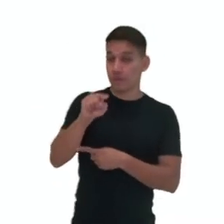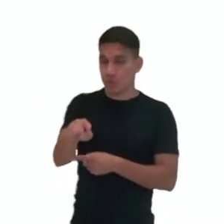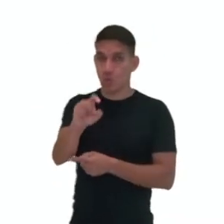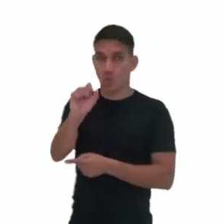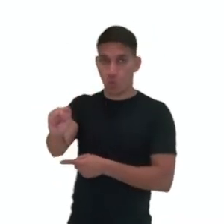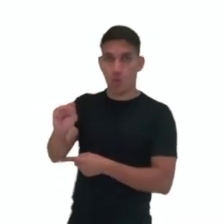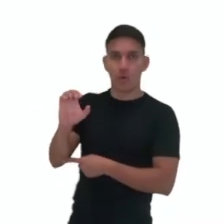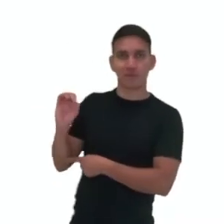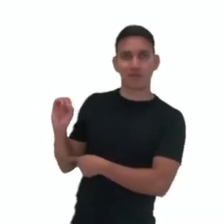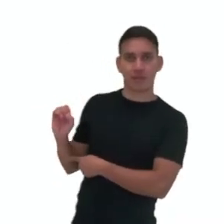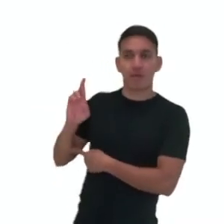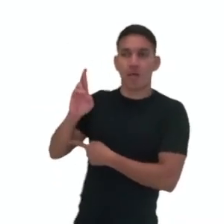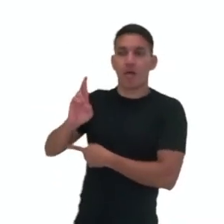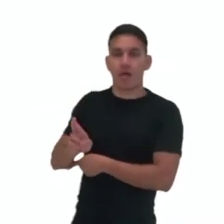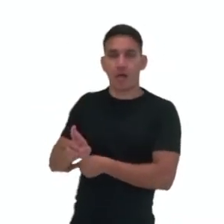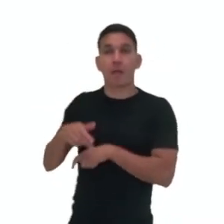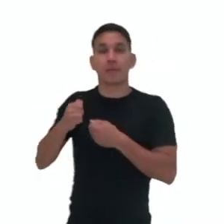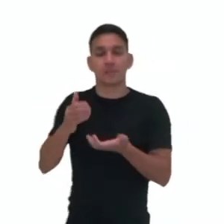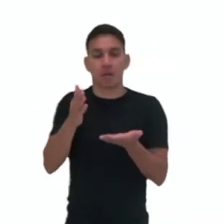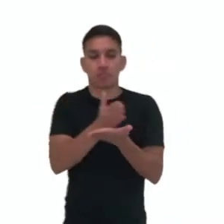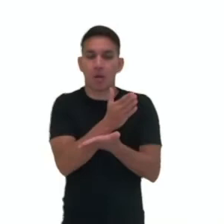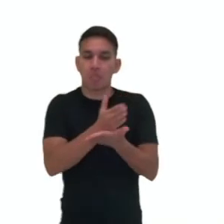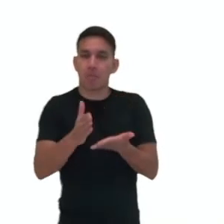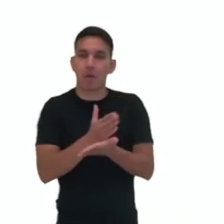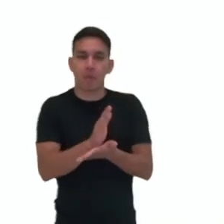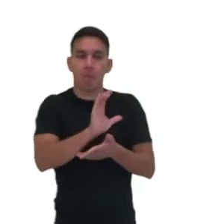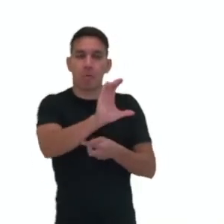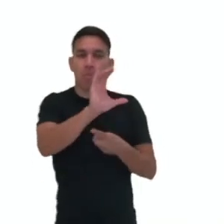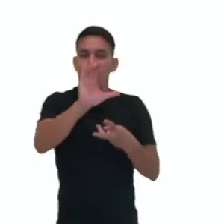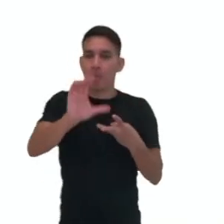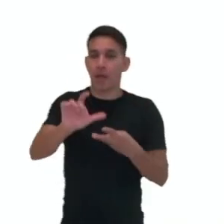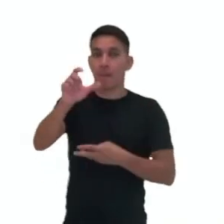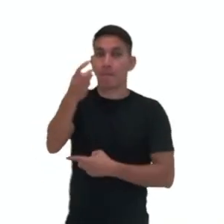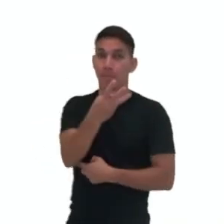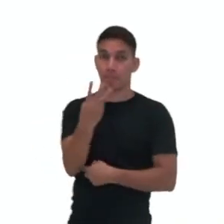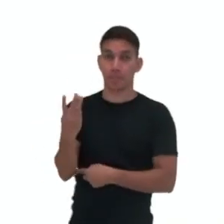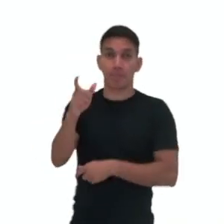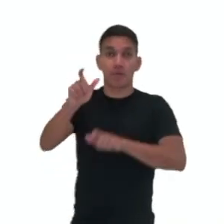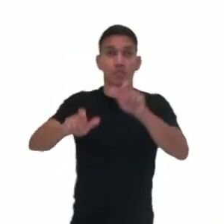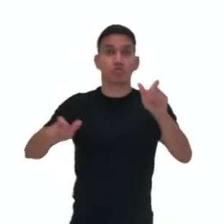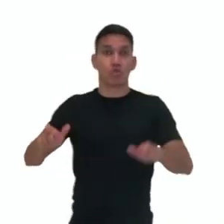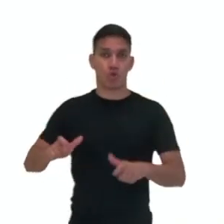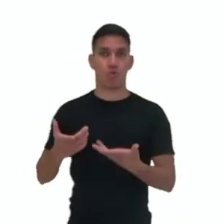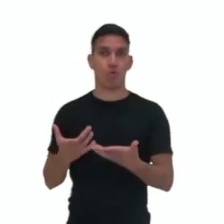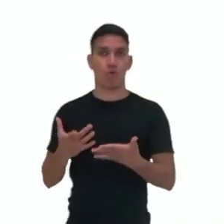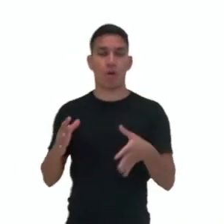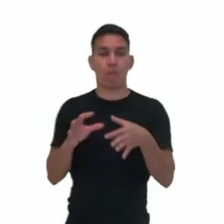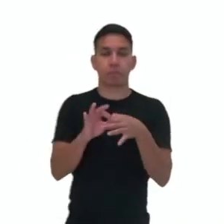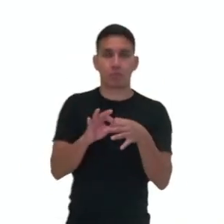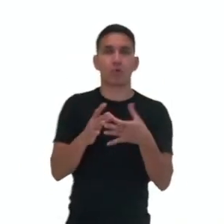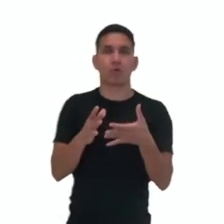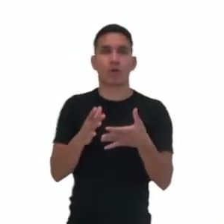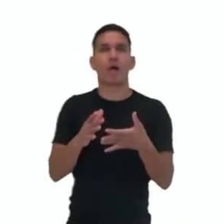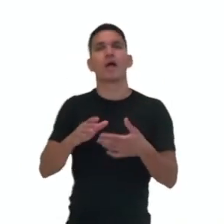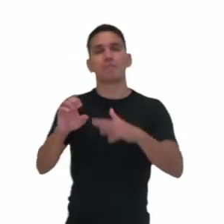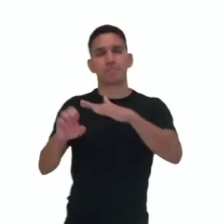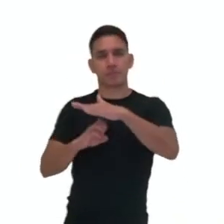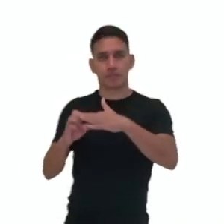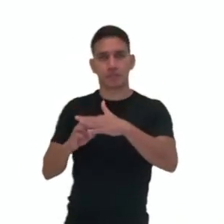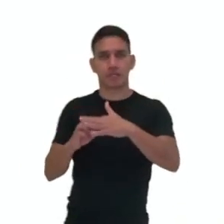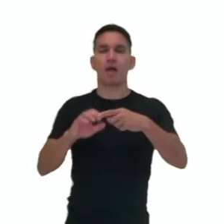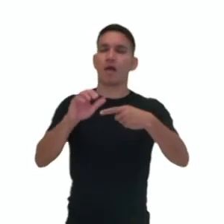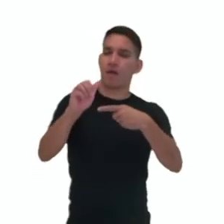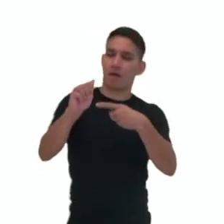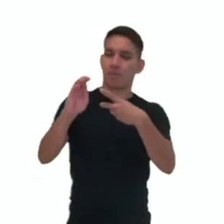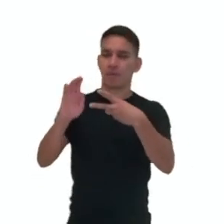12.800 deverá ser repartida entre 3 sócios de uma empresa, o sócio A, sócio B e